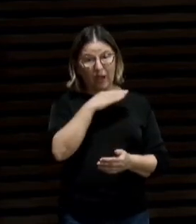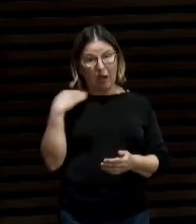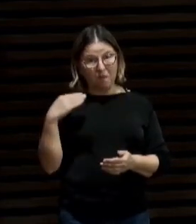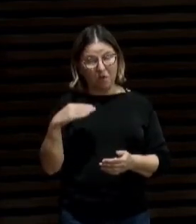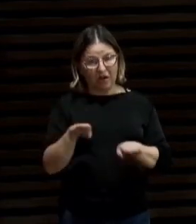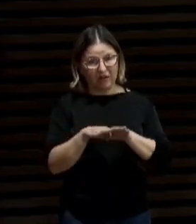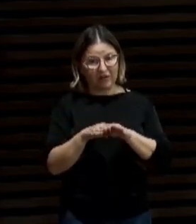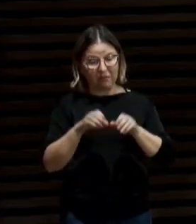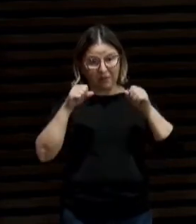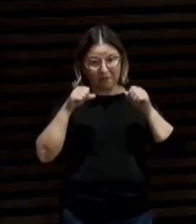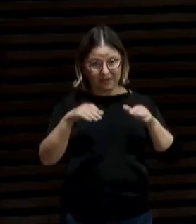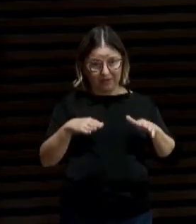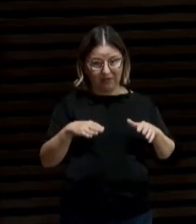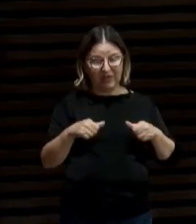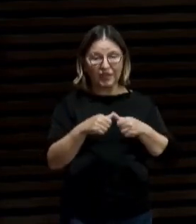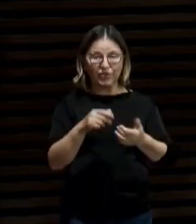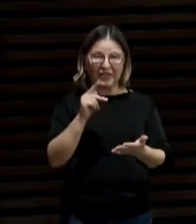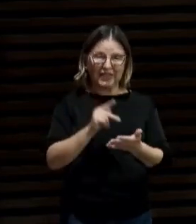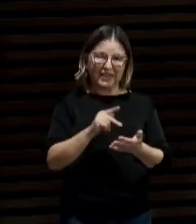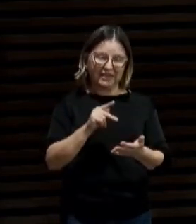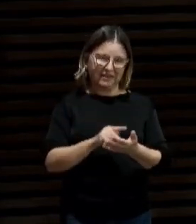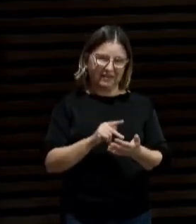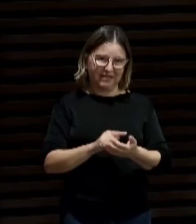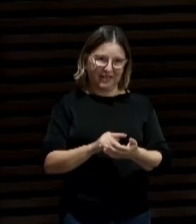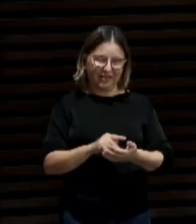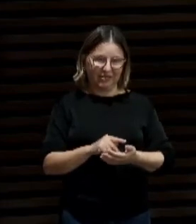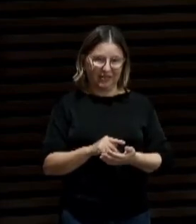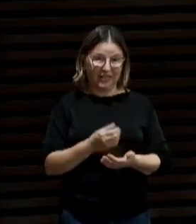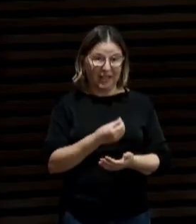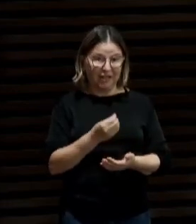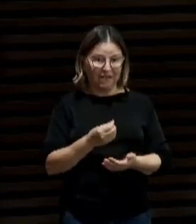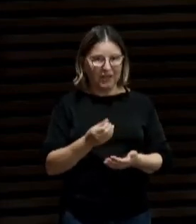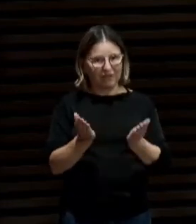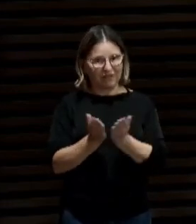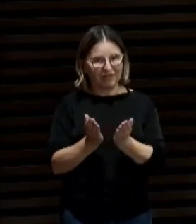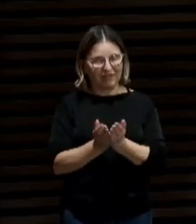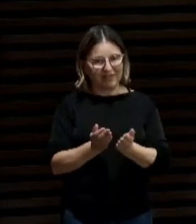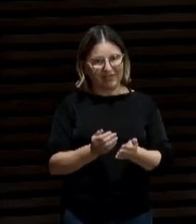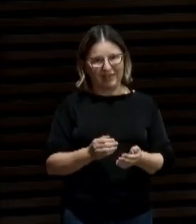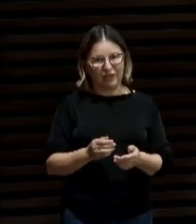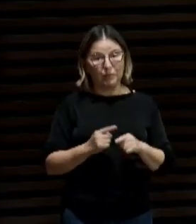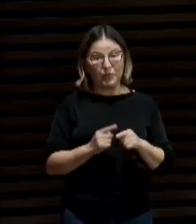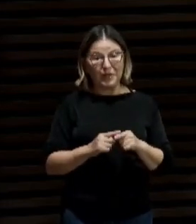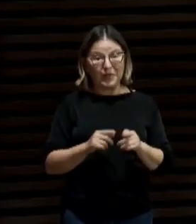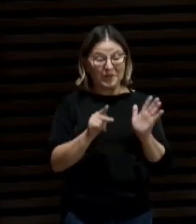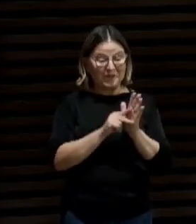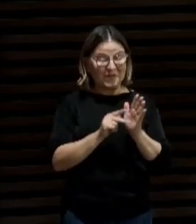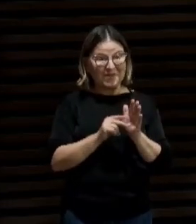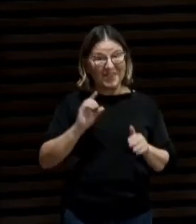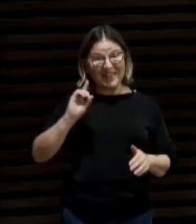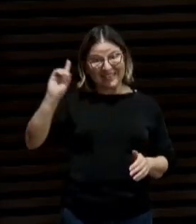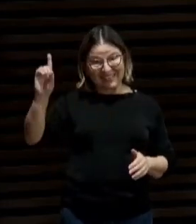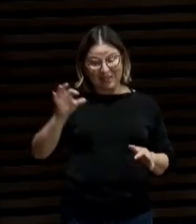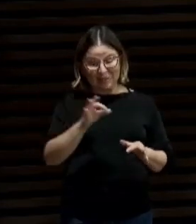Isso aqui é uma realidade na vida daquele que foi o próprio Deus que preparou para isso. Isso é uma realidade